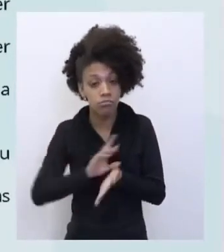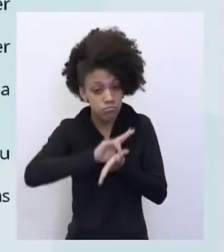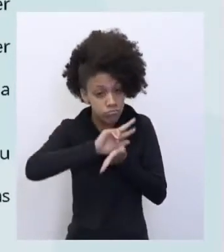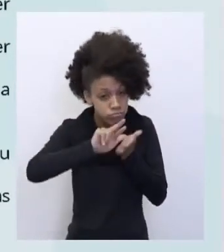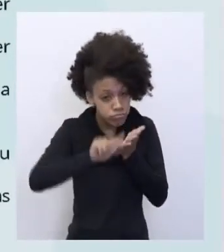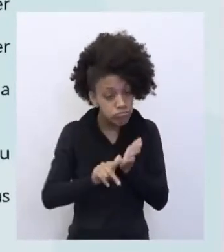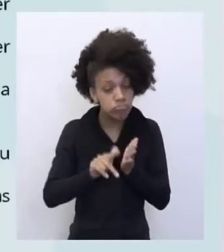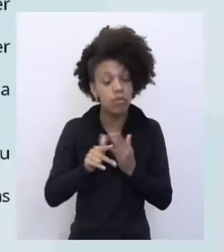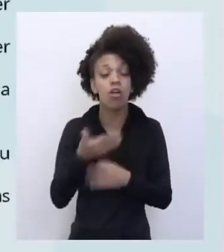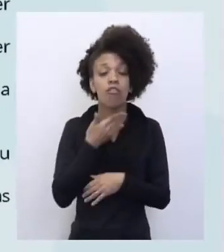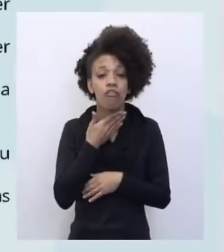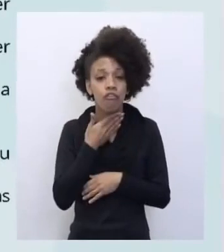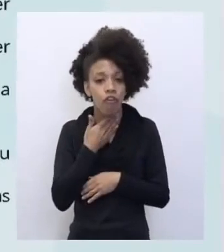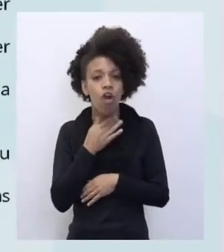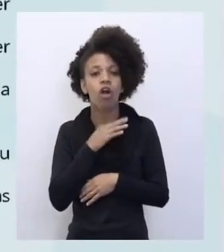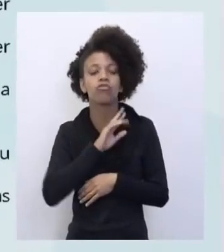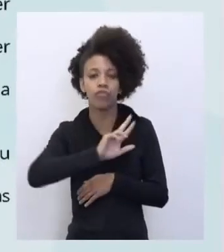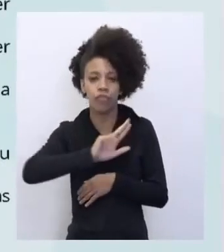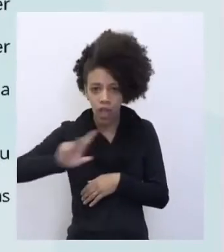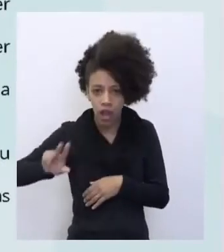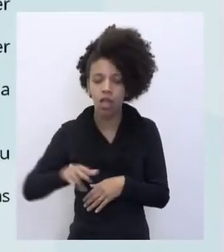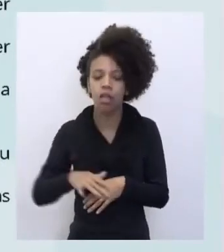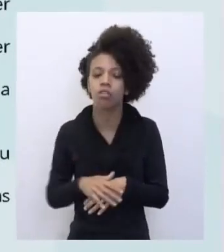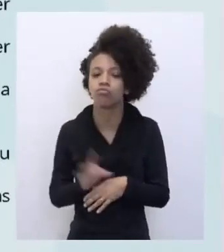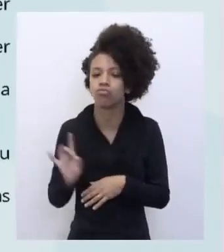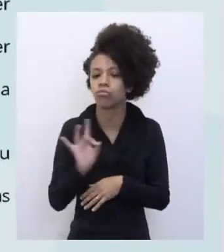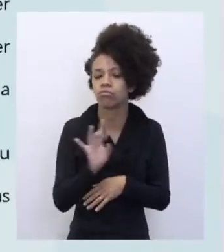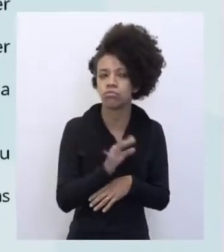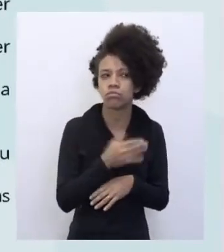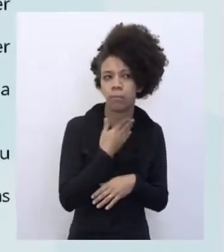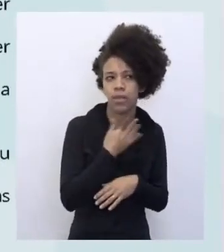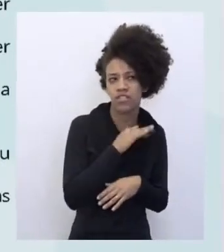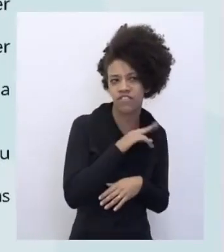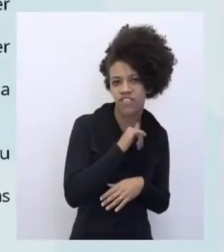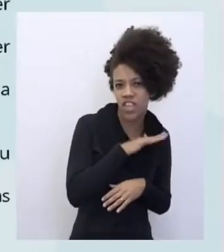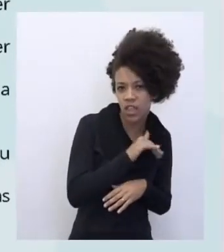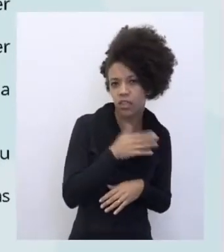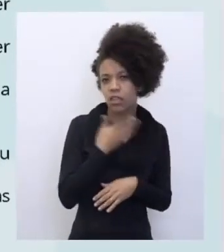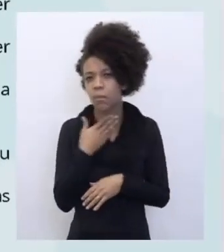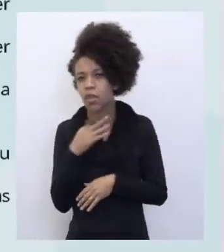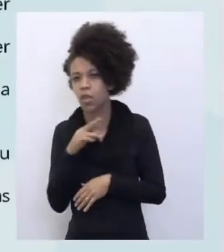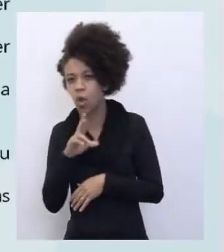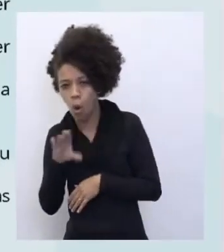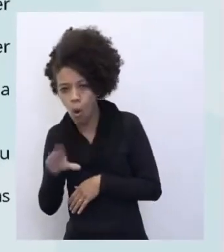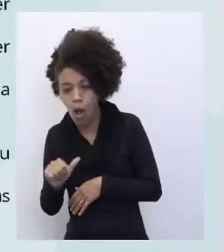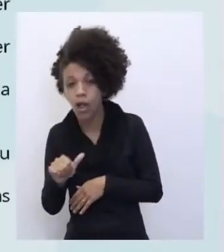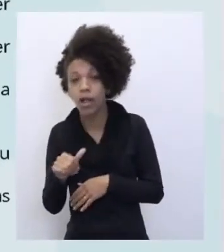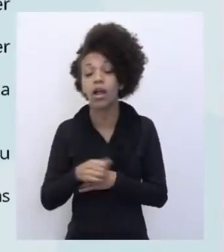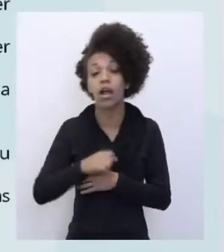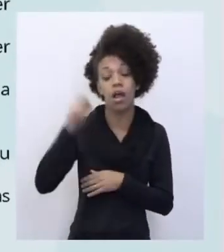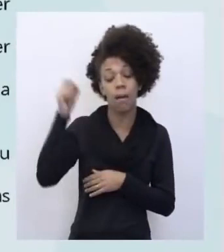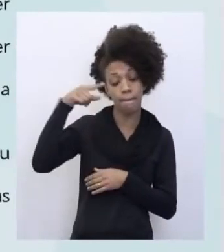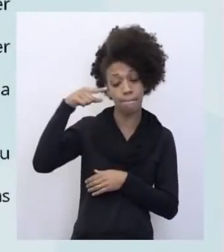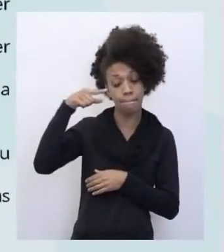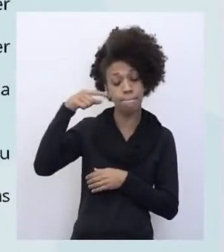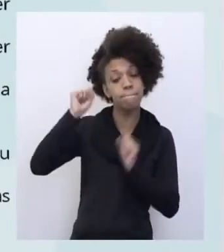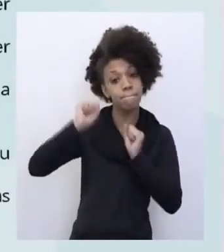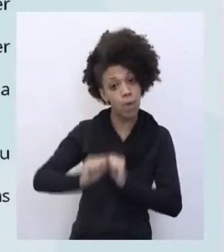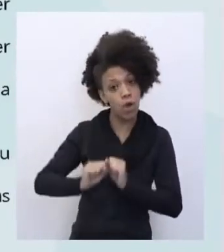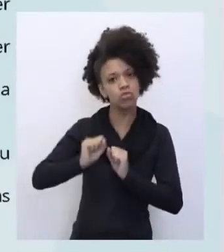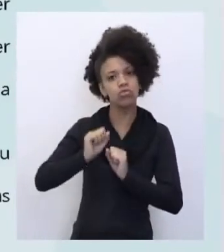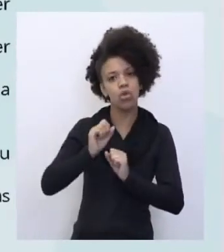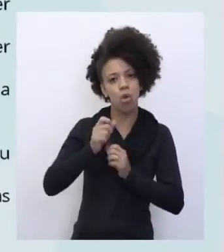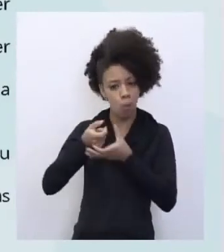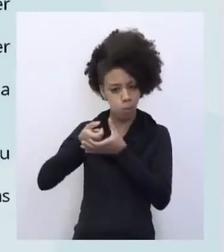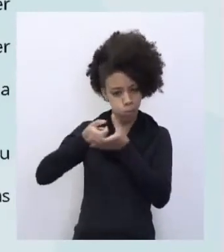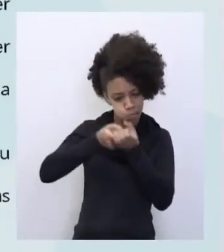por um tipo de voz diferente de cada um, né? Mais fininha, mais rouca. A iluminação pode ser feita com lanternas ou mesmo com a